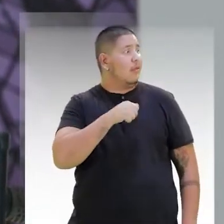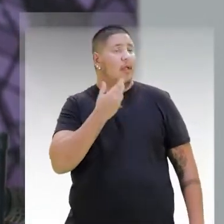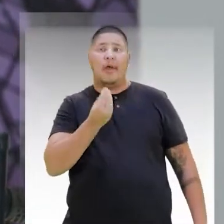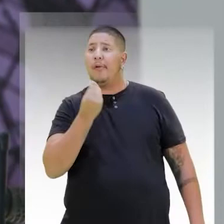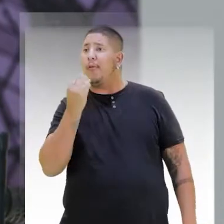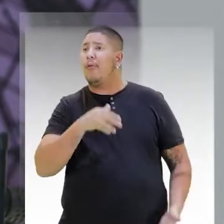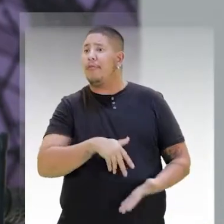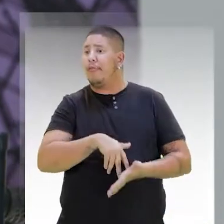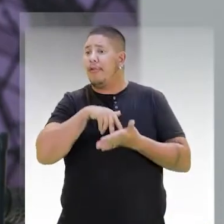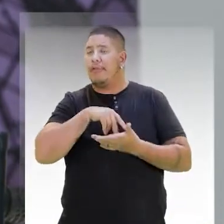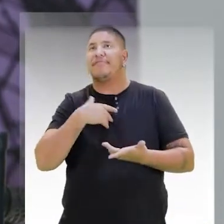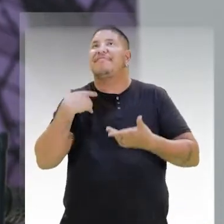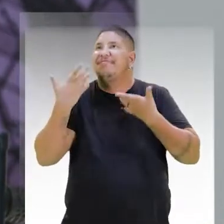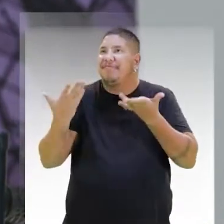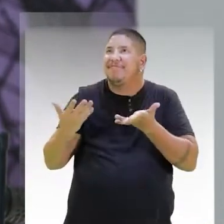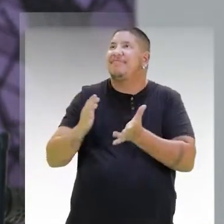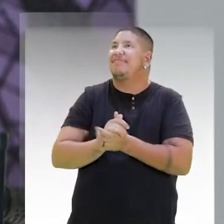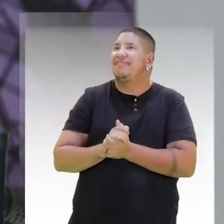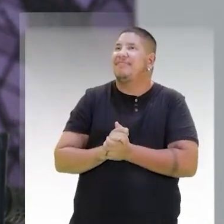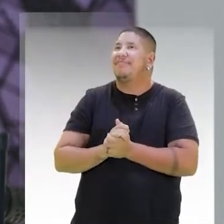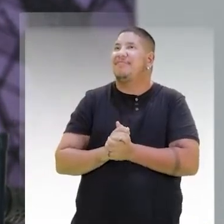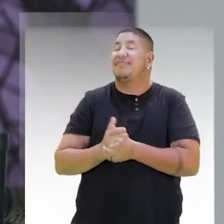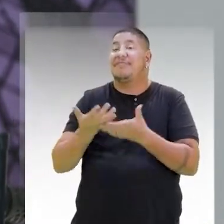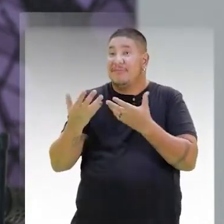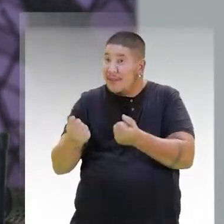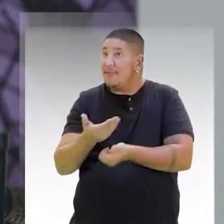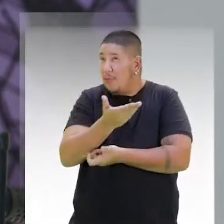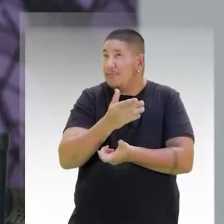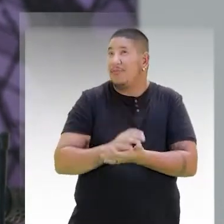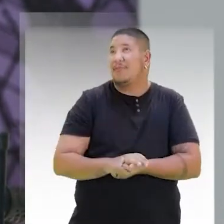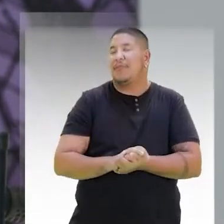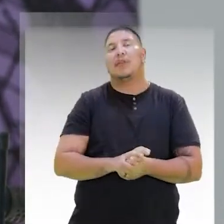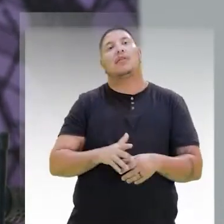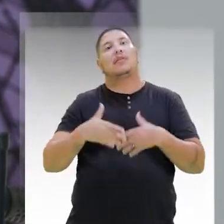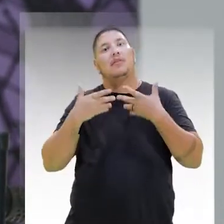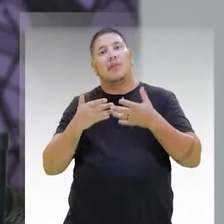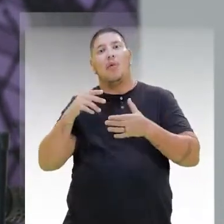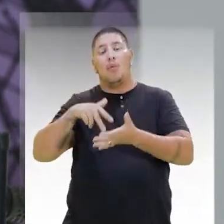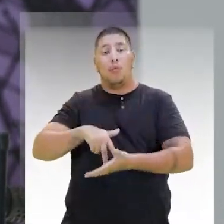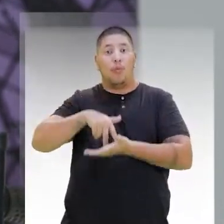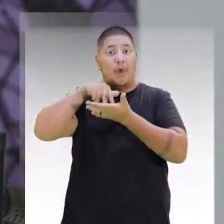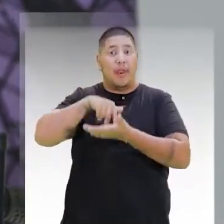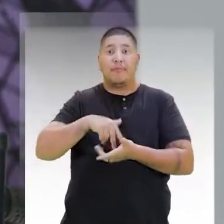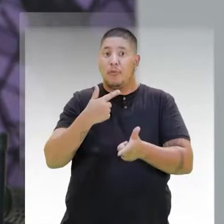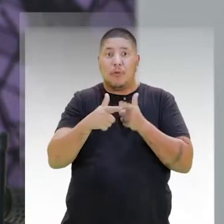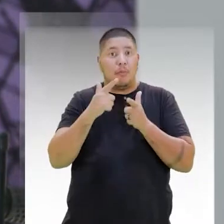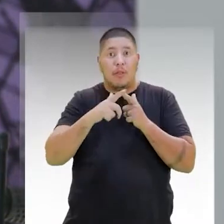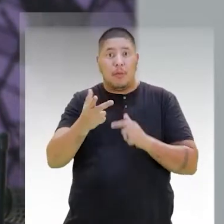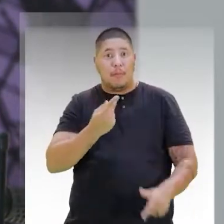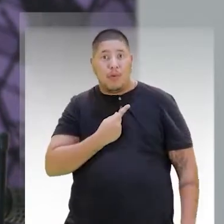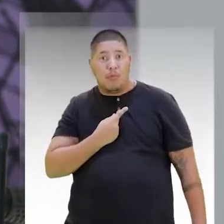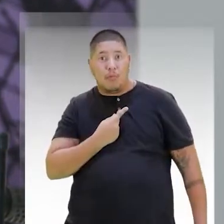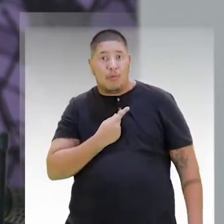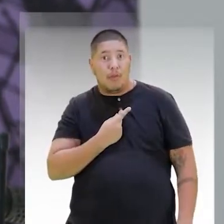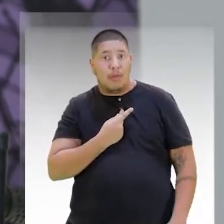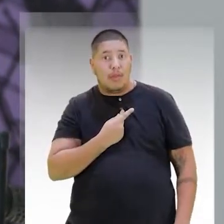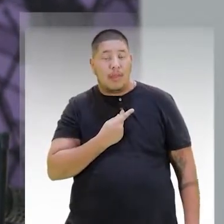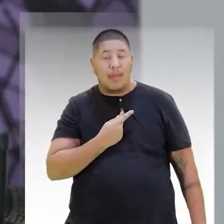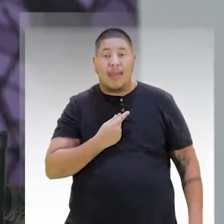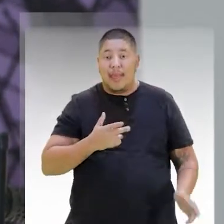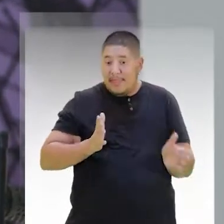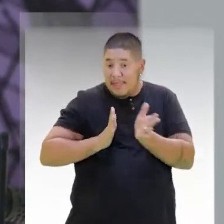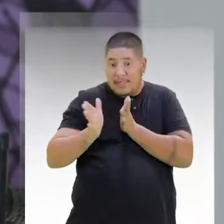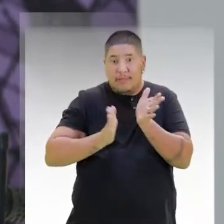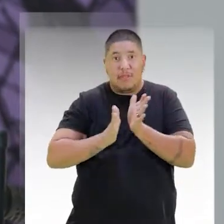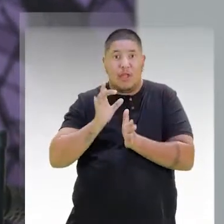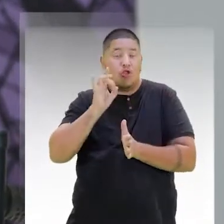quebrado? Eu, pois é, vamos lá, né? Então, o elevador não era um problema só para mim, né? Então, assim como a acessibilidade não